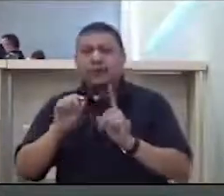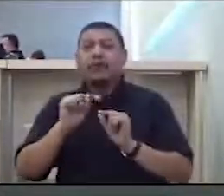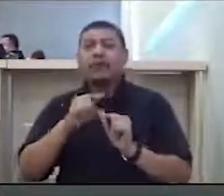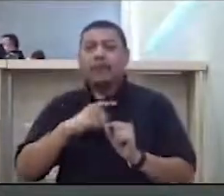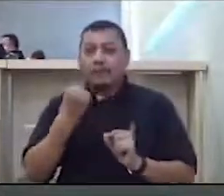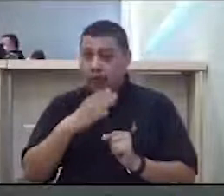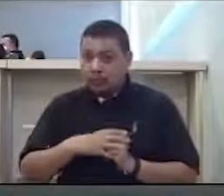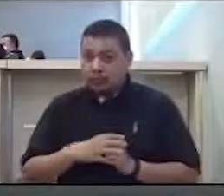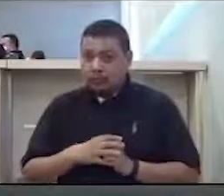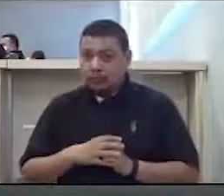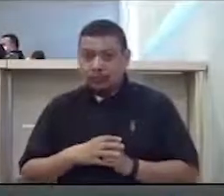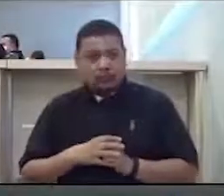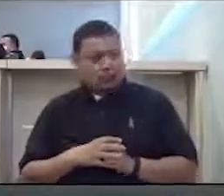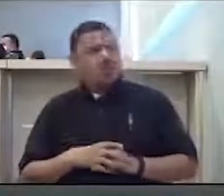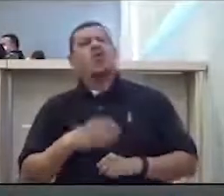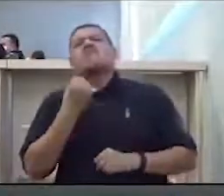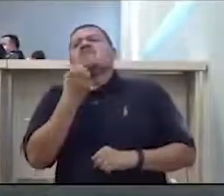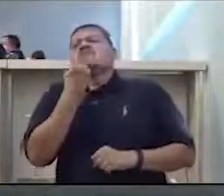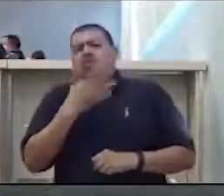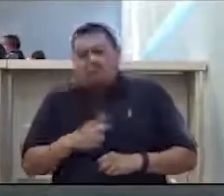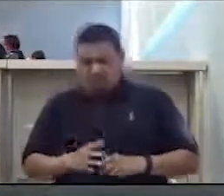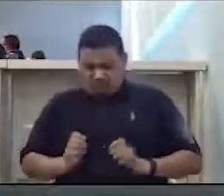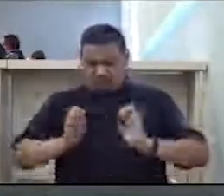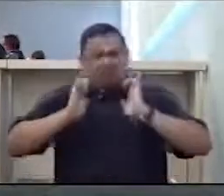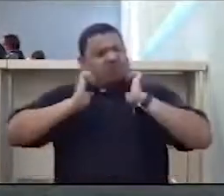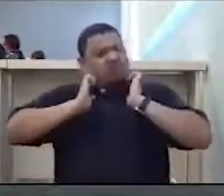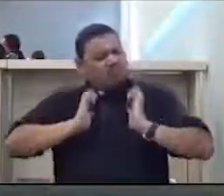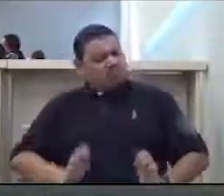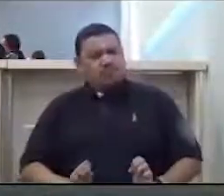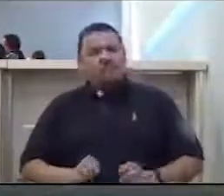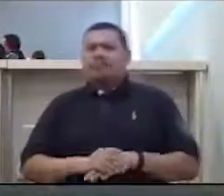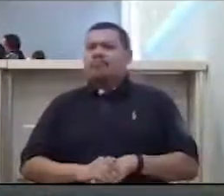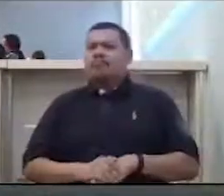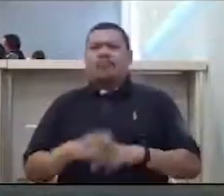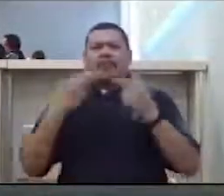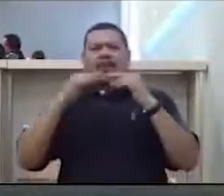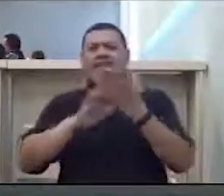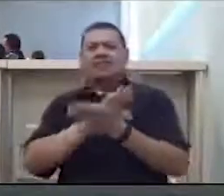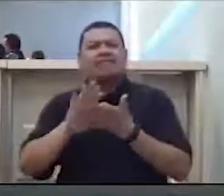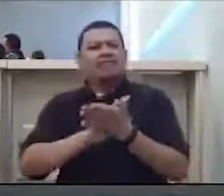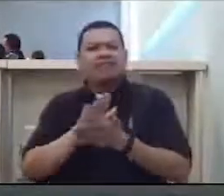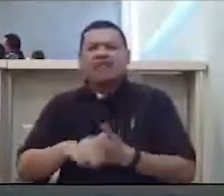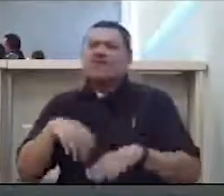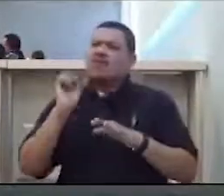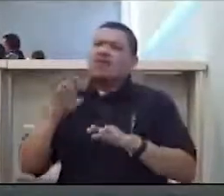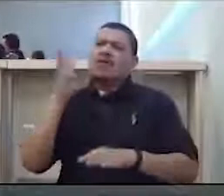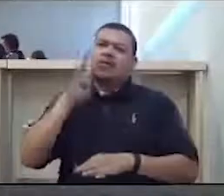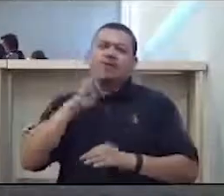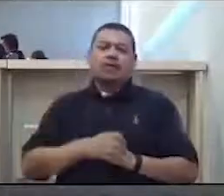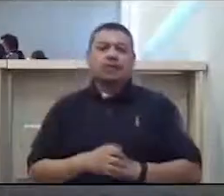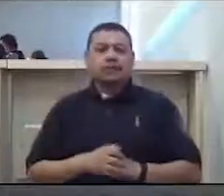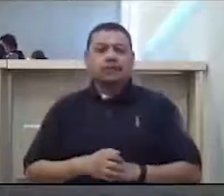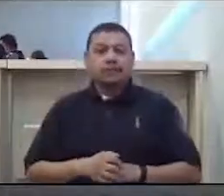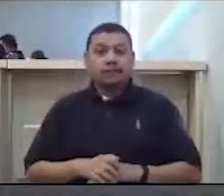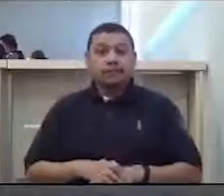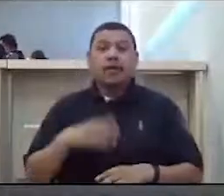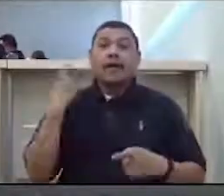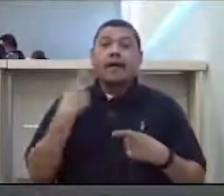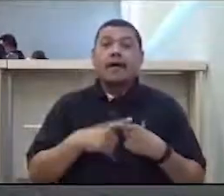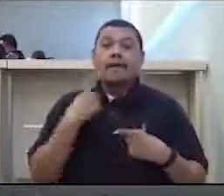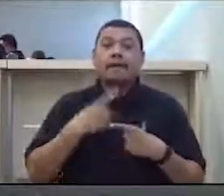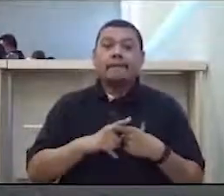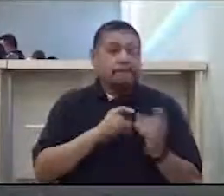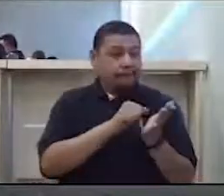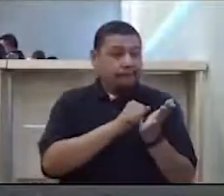boa pessoa? Boa, não tem o que falar do que reclamar. É, doutor, é bacana. Mas agora, por que está exonerando uma